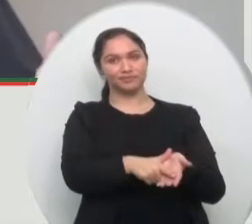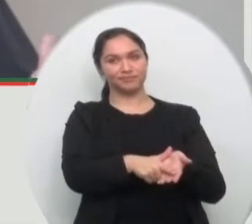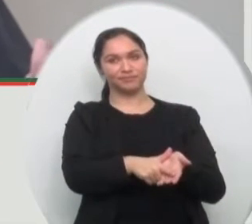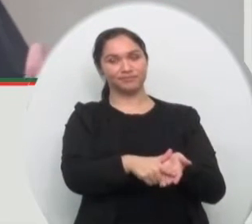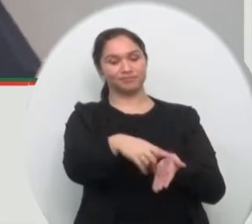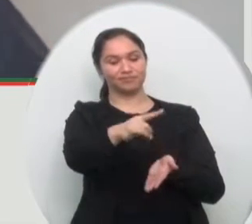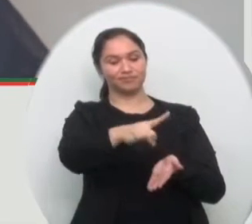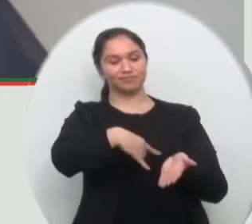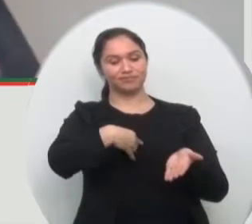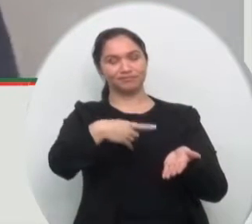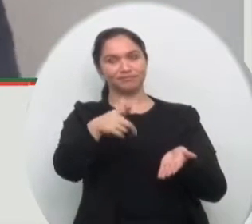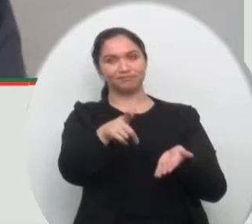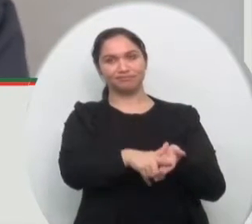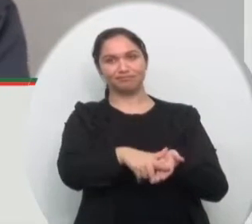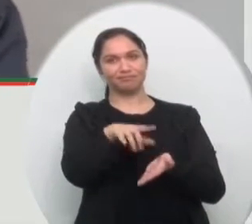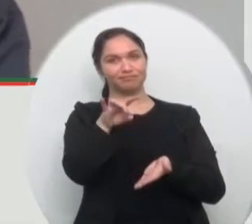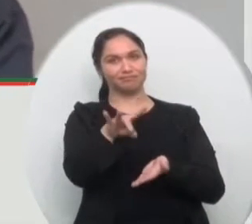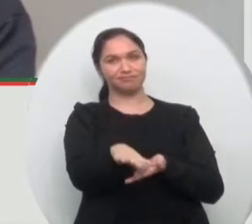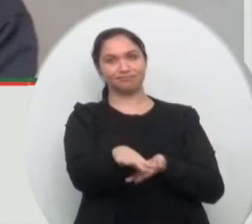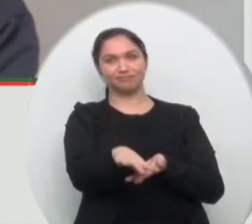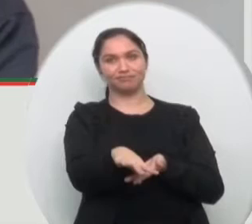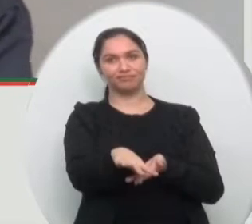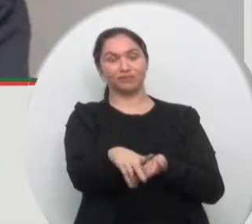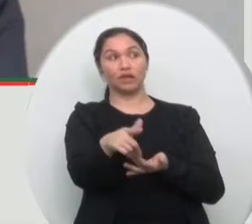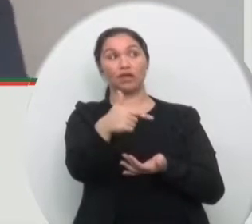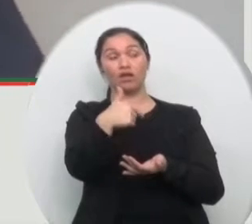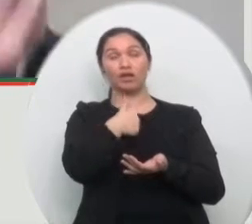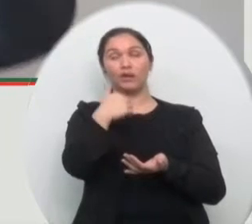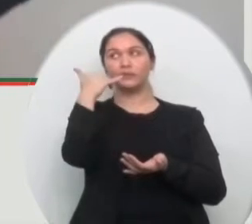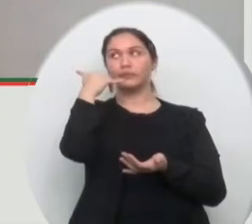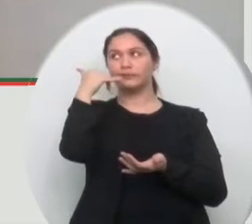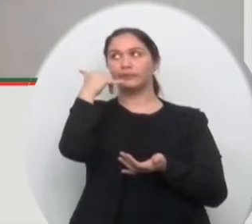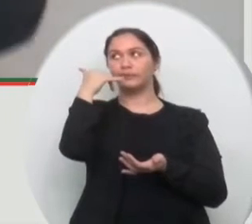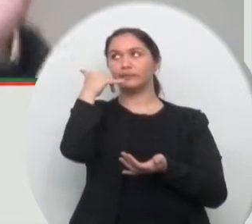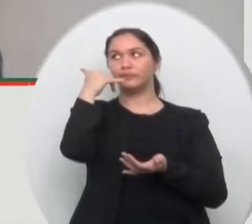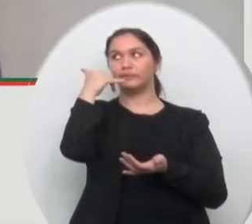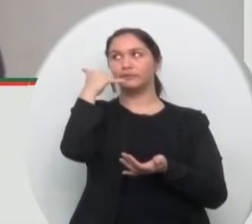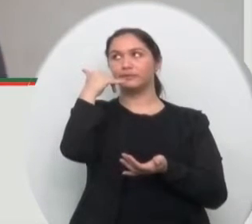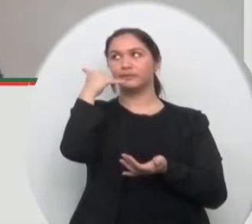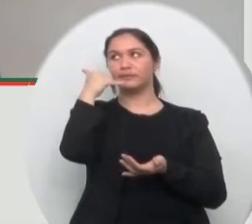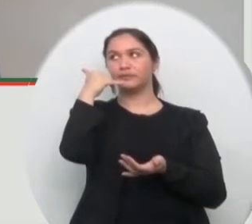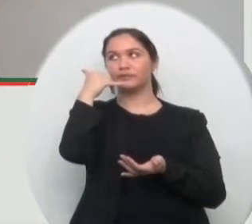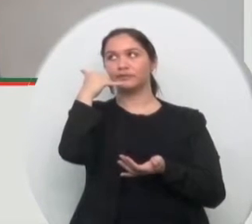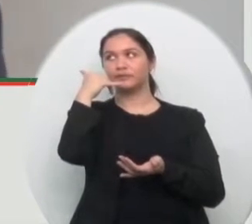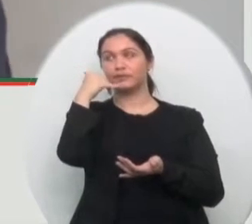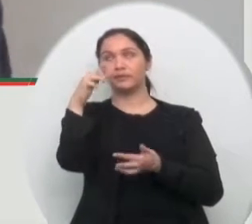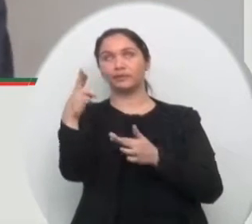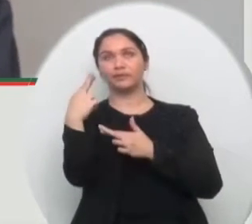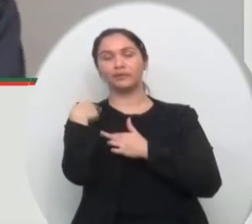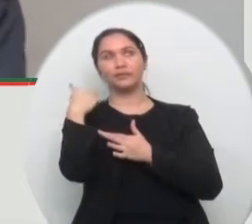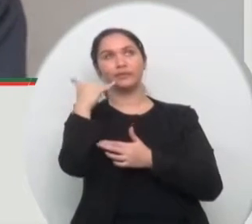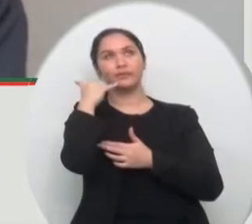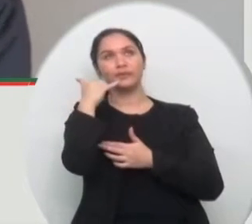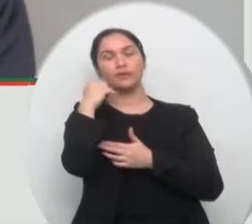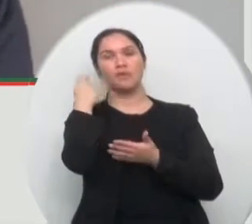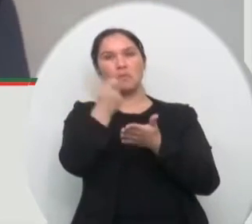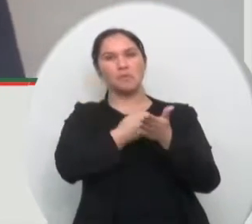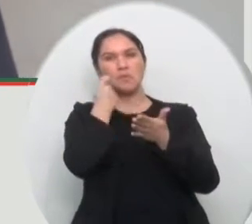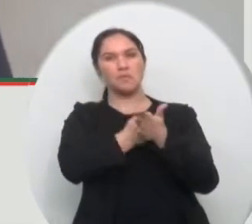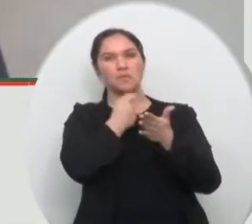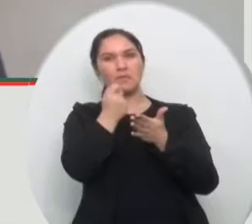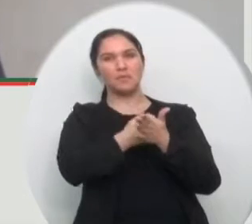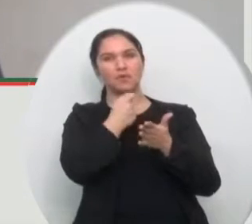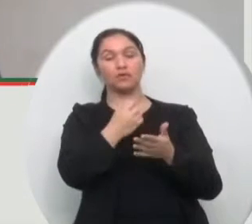Não sai. Não sai do papel. Eu liguei para o superintendente, coloquei no Viva Voz, o Jorge está aqui. Cobramos dele, ficou de